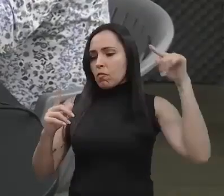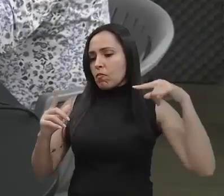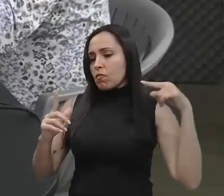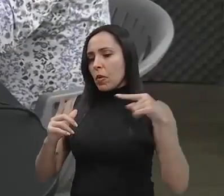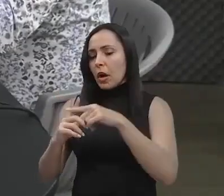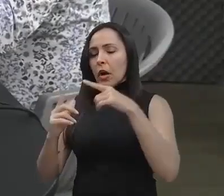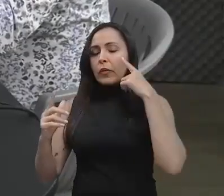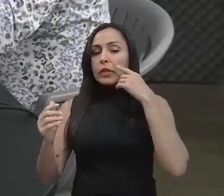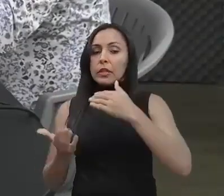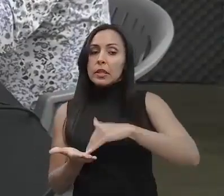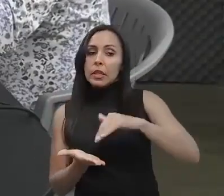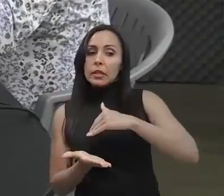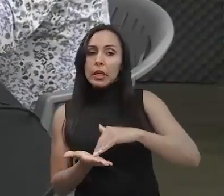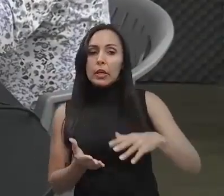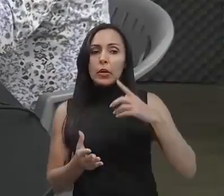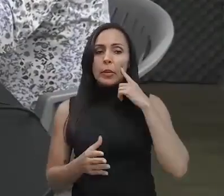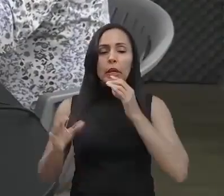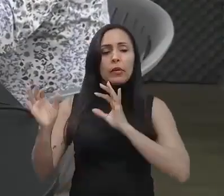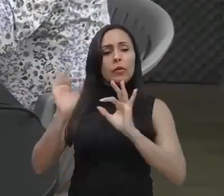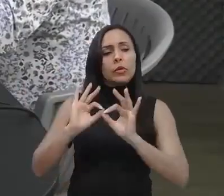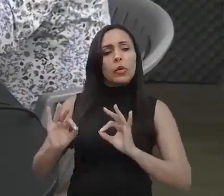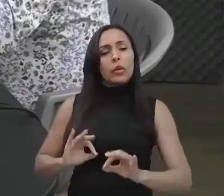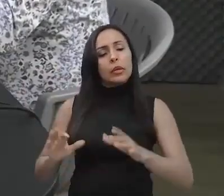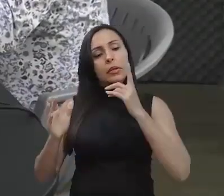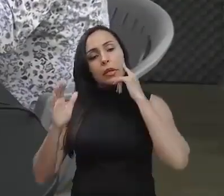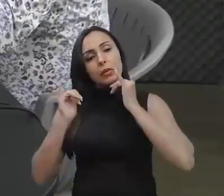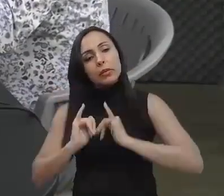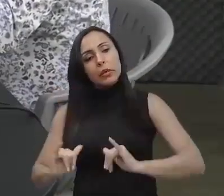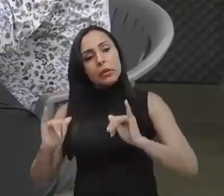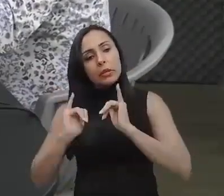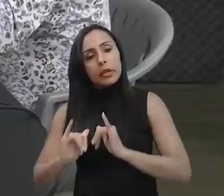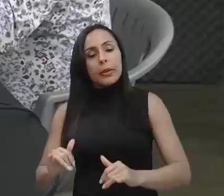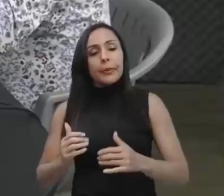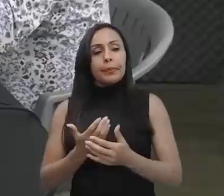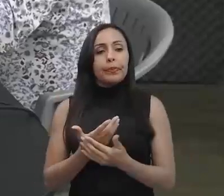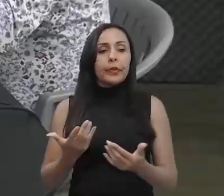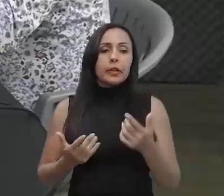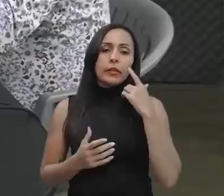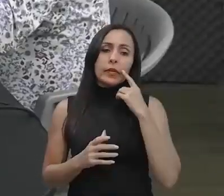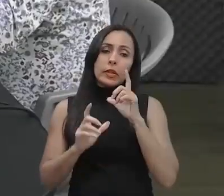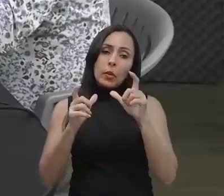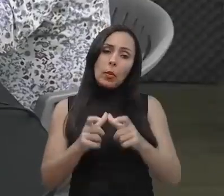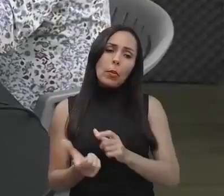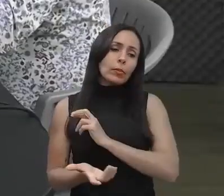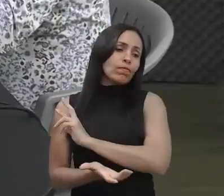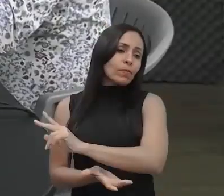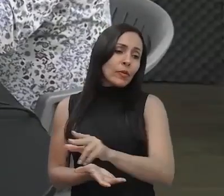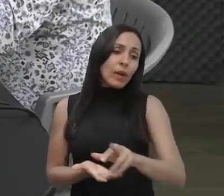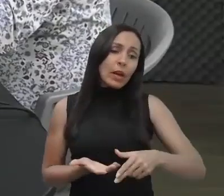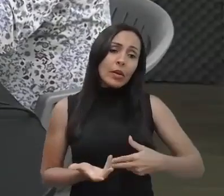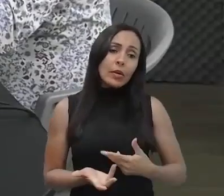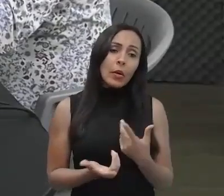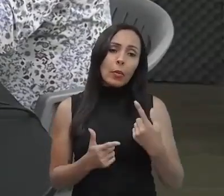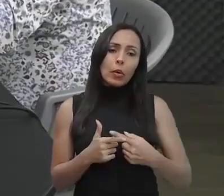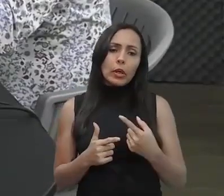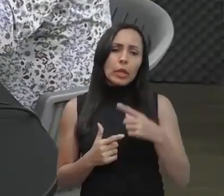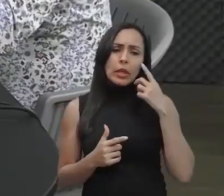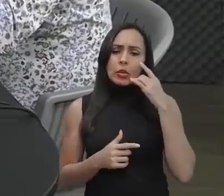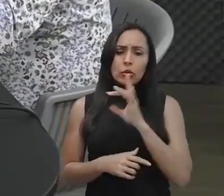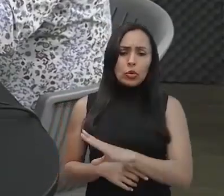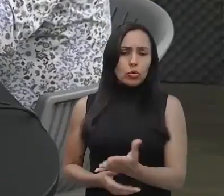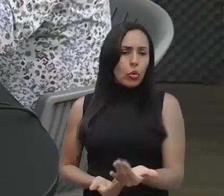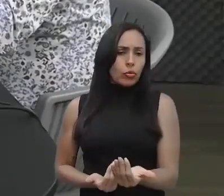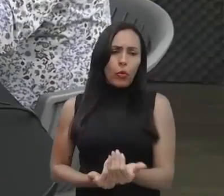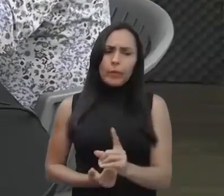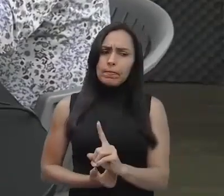organizam a veiculação dessas notícias considerando esse esse público diverso Porque não são só adolescentes na educação